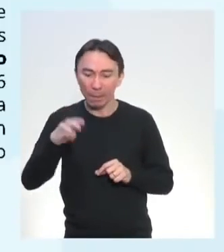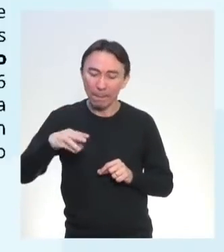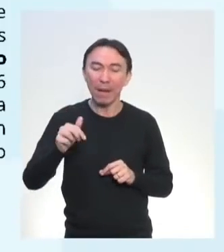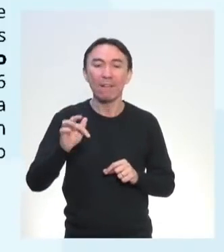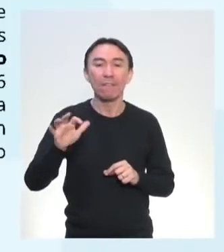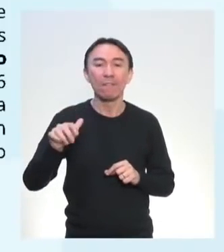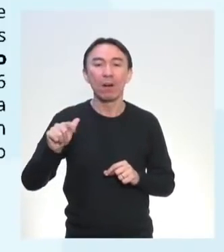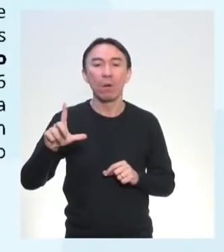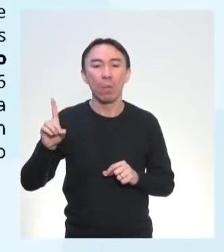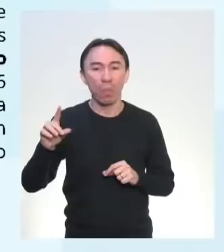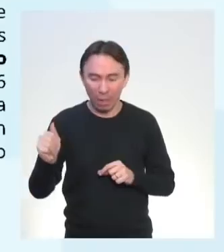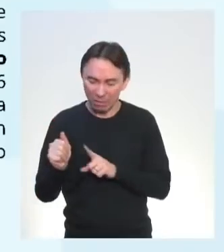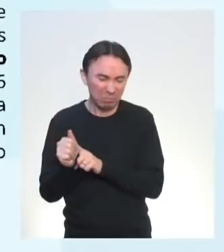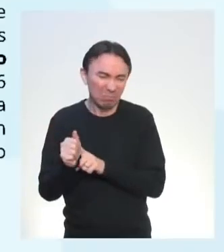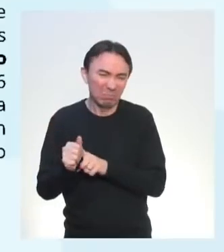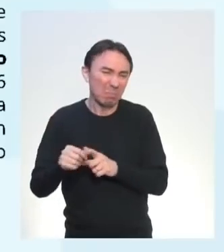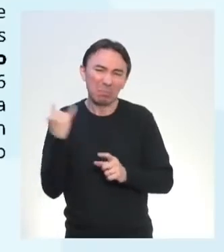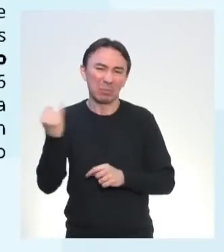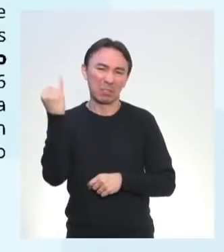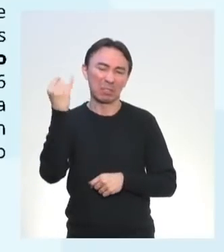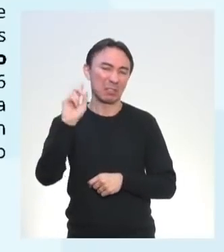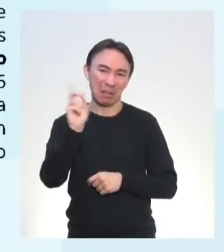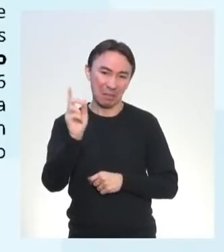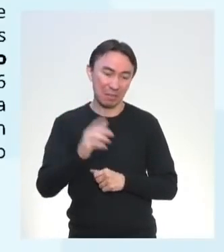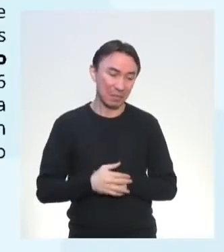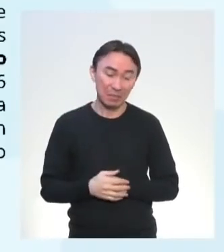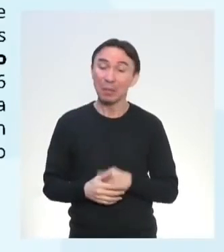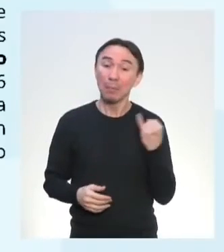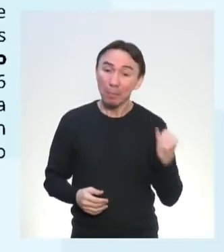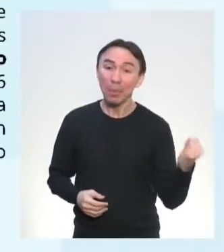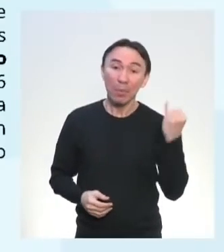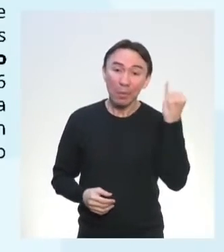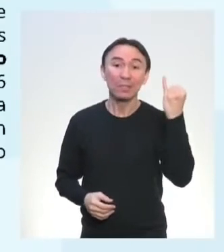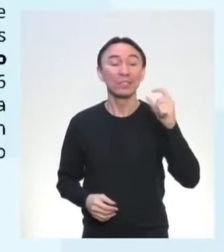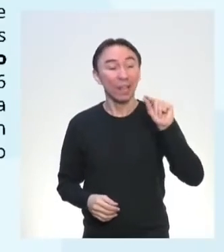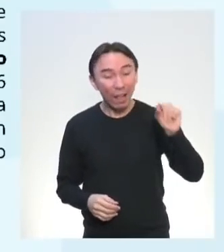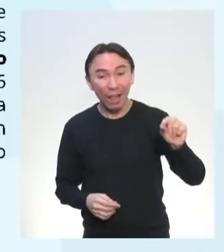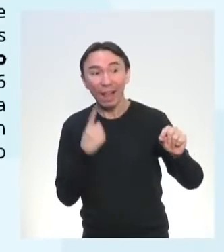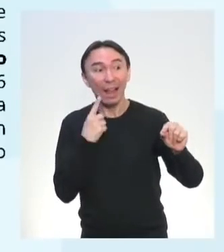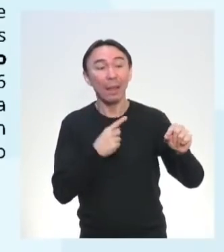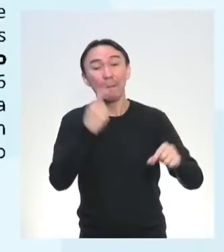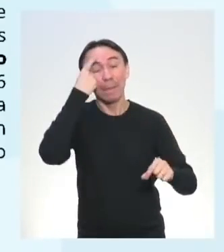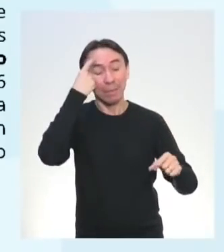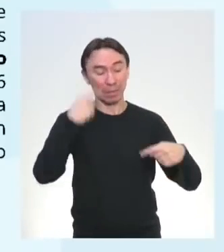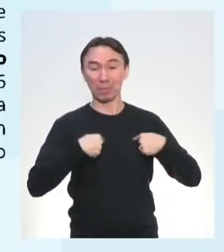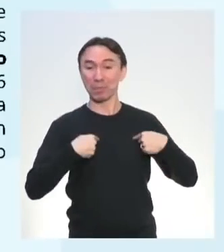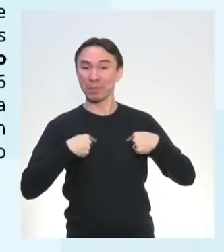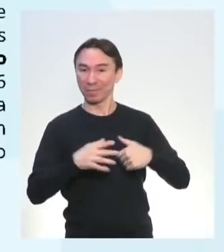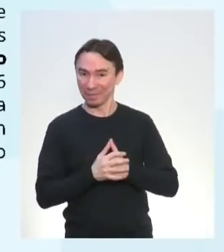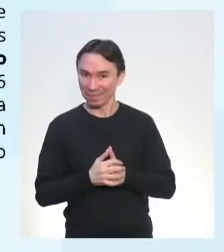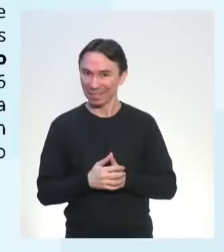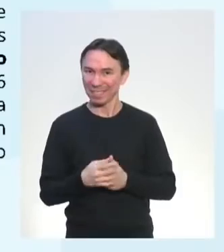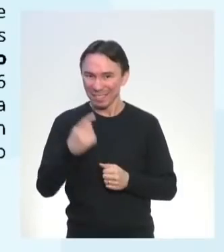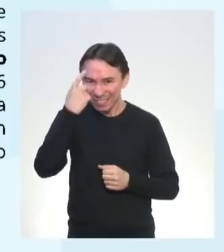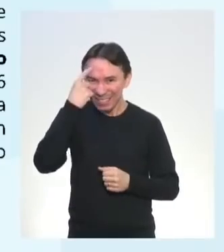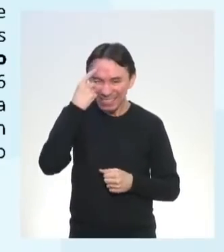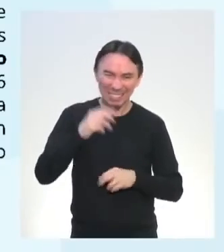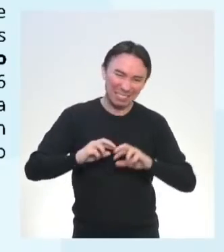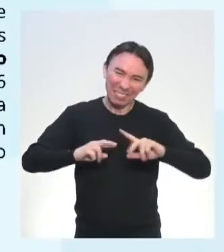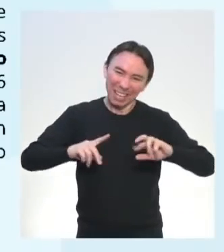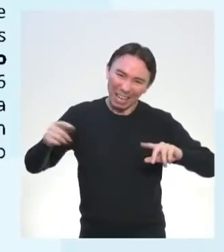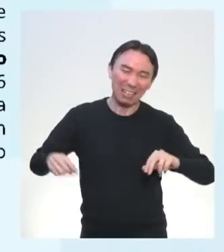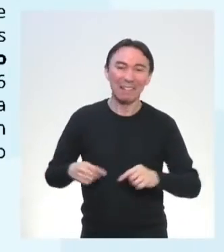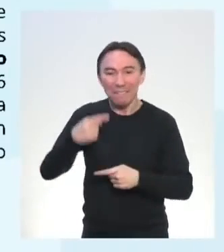ela pensa de mim. A resposta sincera do criador de obras seminais, como Jogo de Amarelinha e Todos os Fogos,